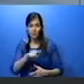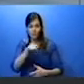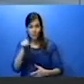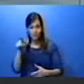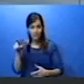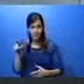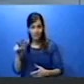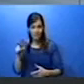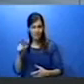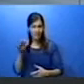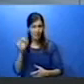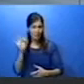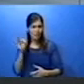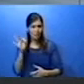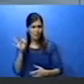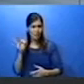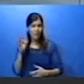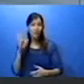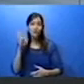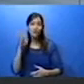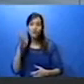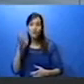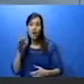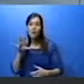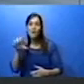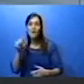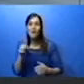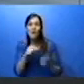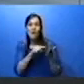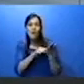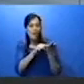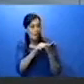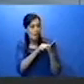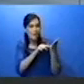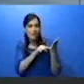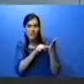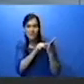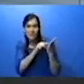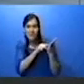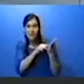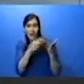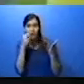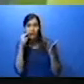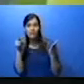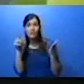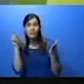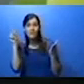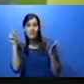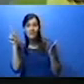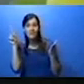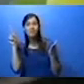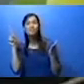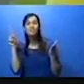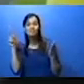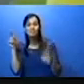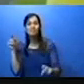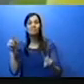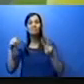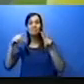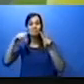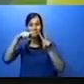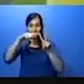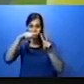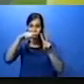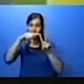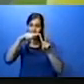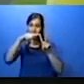vocês com certeza já devem ter pegado a calculadora e visto essa tecla aqui.